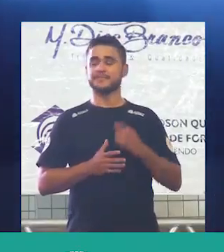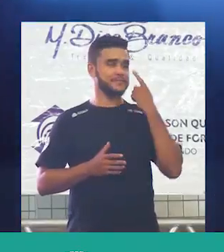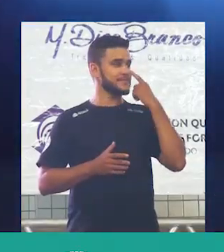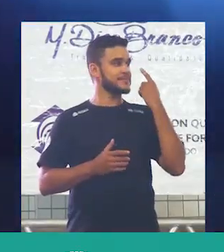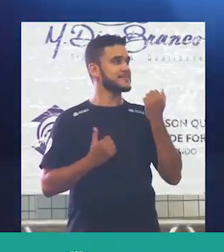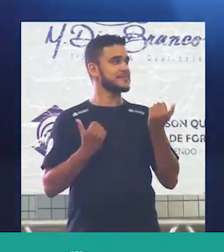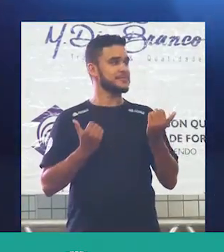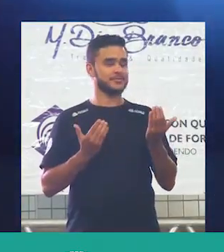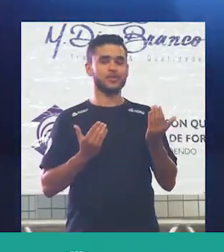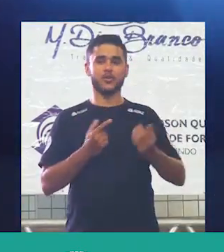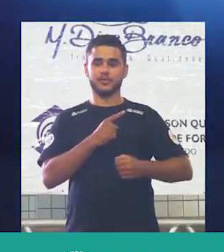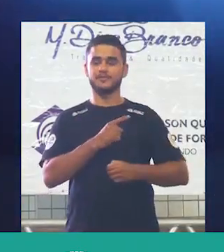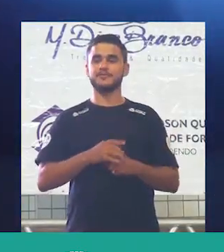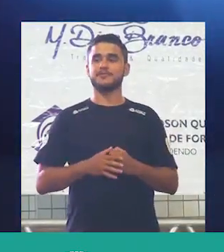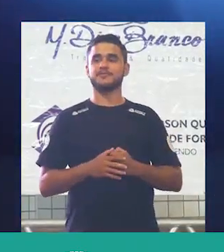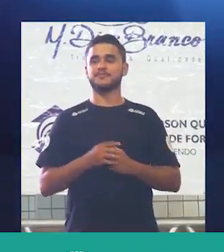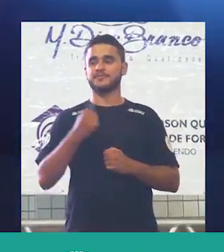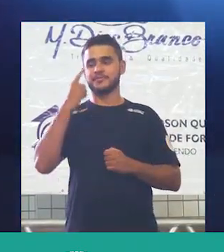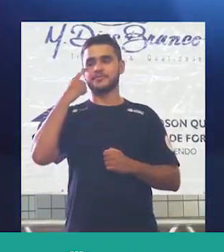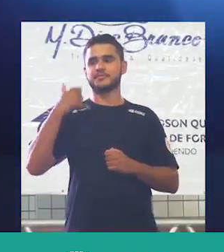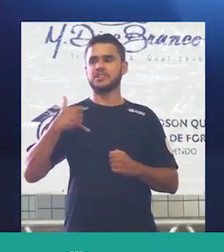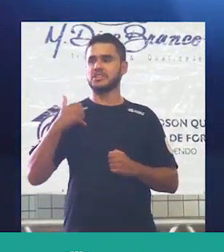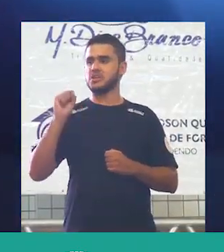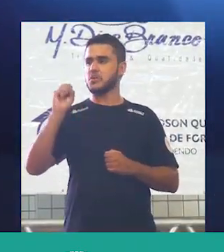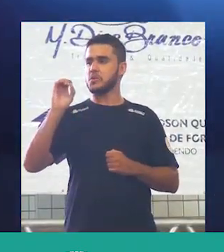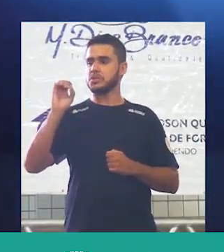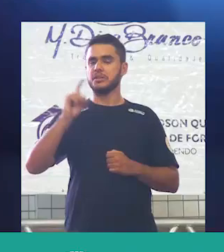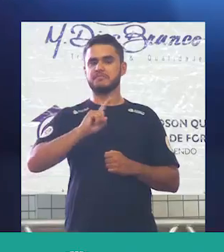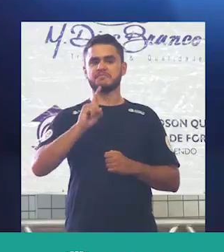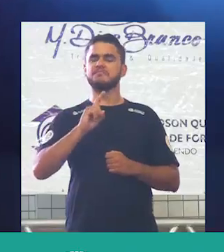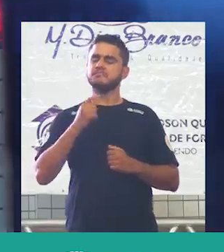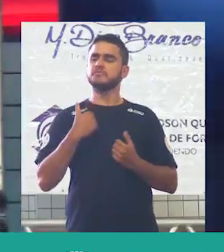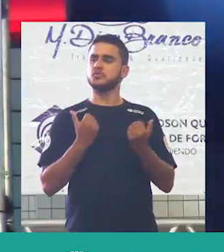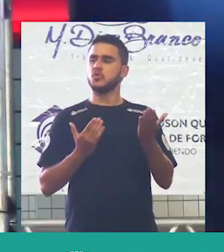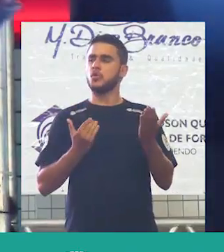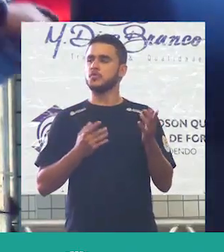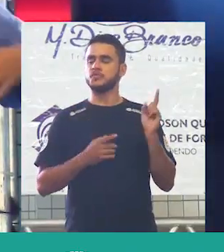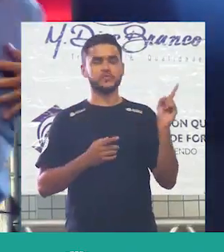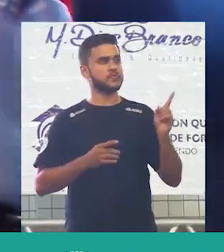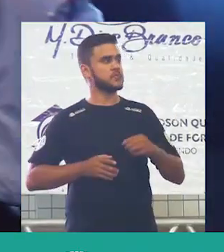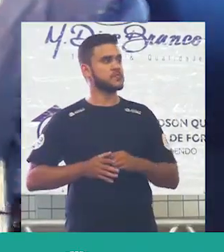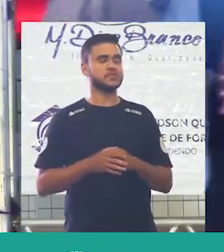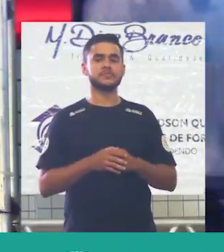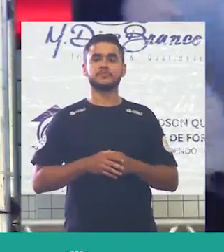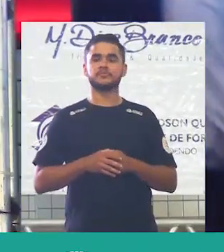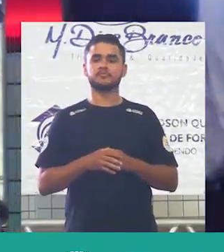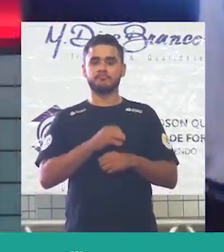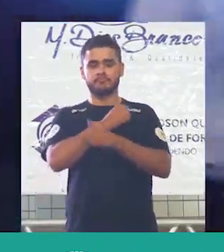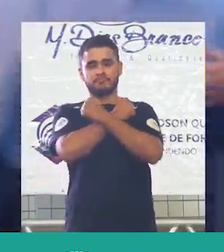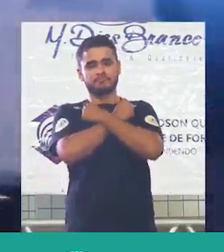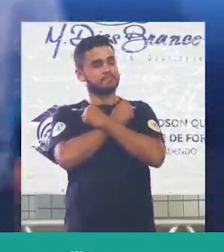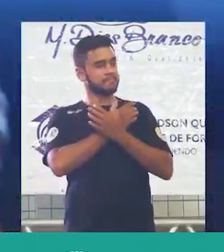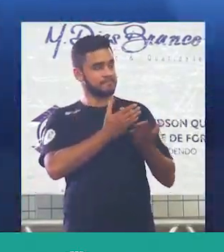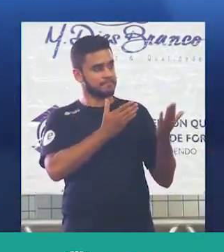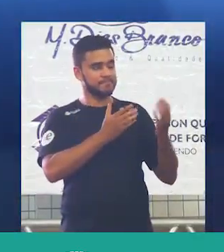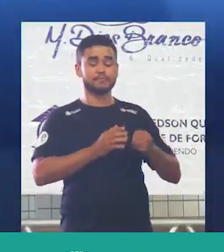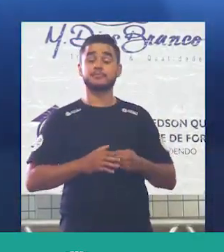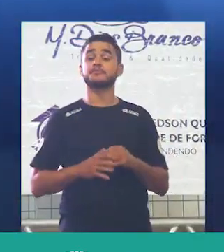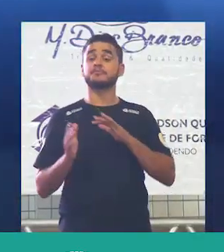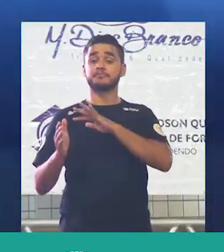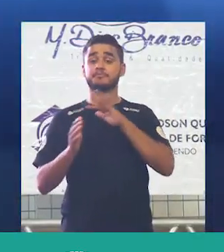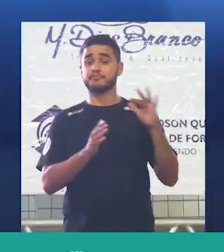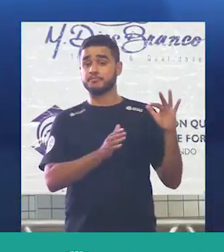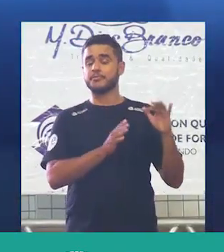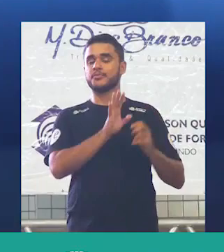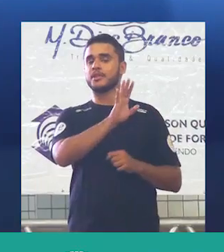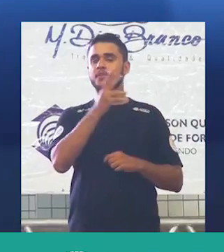pessoal, né? O pessoal pensa que ele já tem assim 80 anos, mas tudo bem. Vamos aqui. Um abraço, Alexandre. Pessoal, então